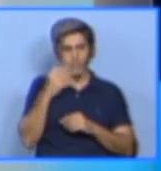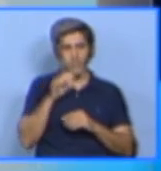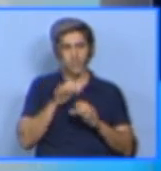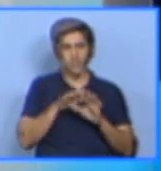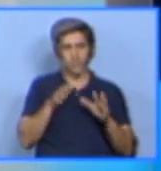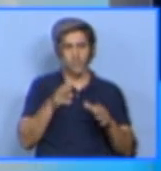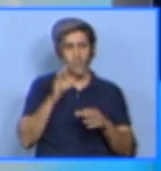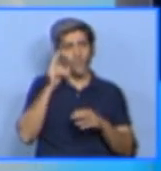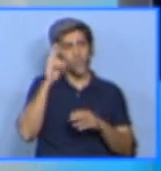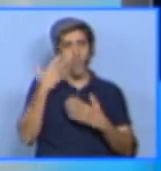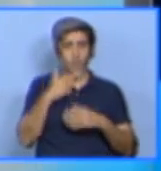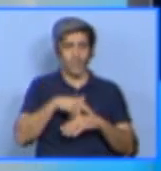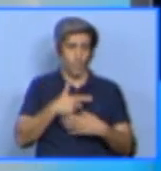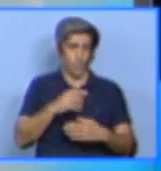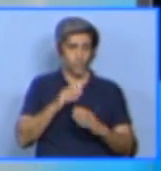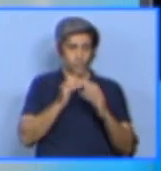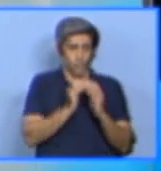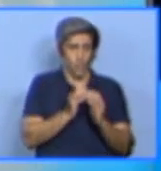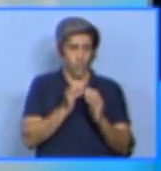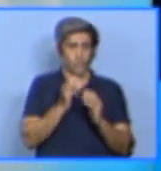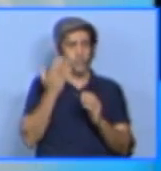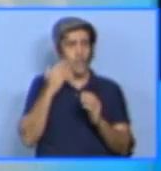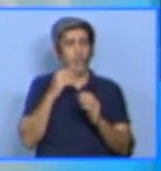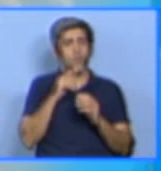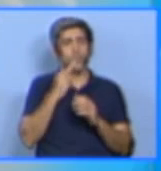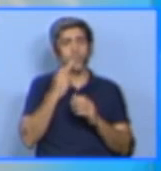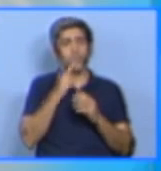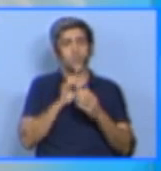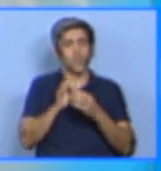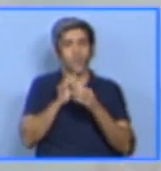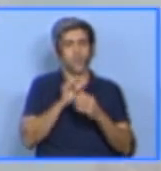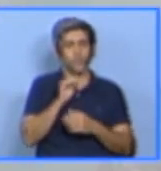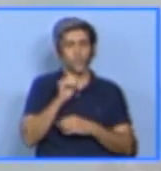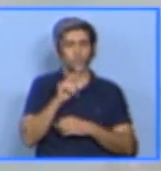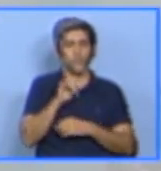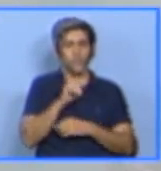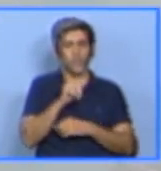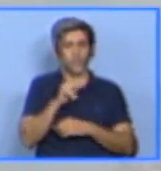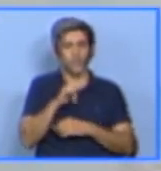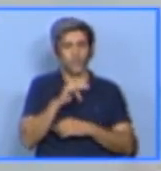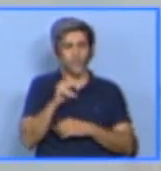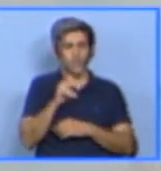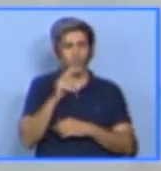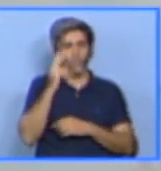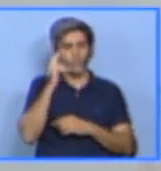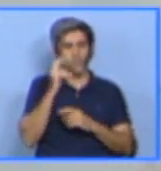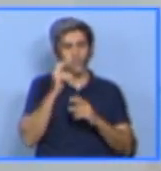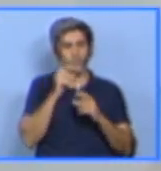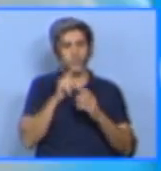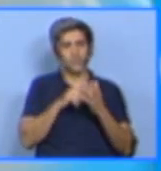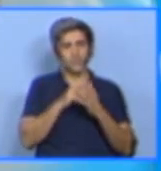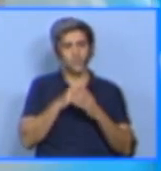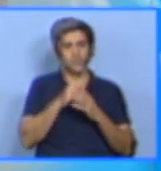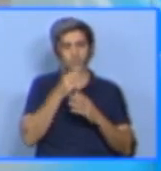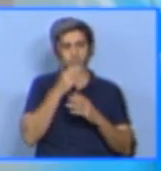que a Rússia agora nos nossos tempos, claro. do universo da União Soviética. Aliás, o referir o nome Rússia e o país será o